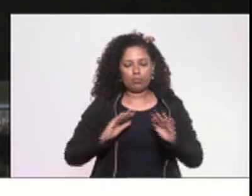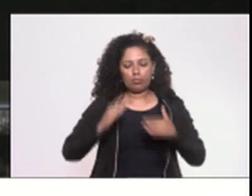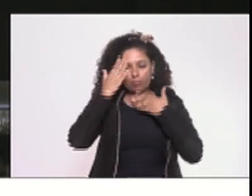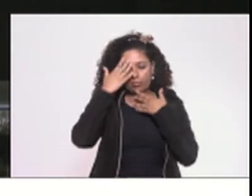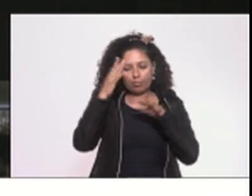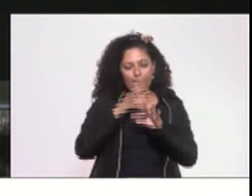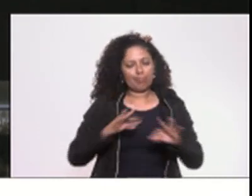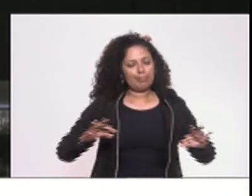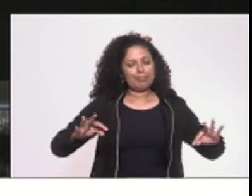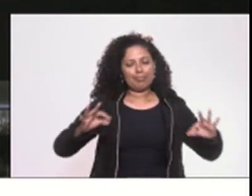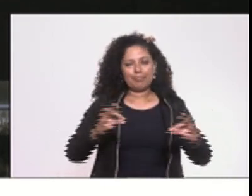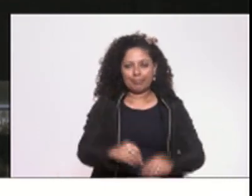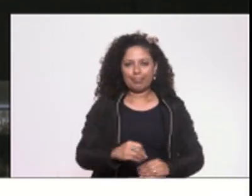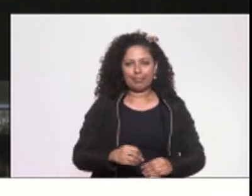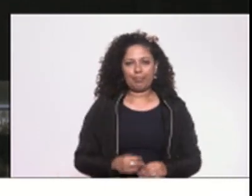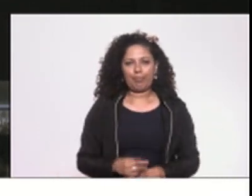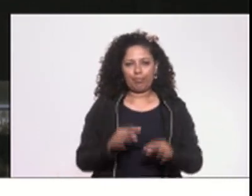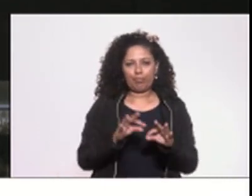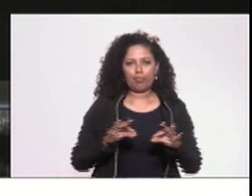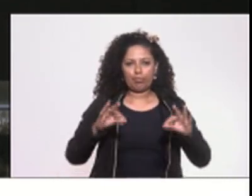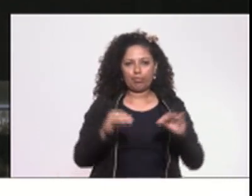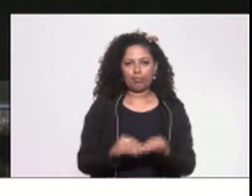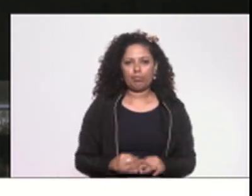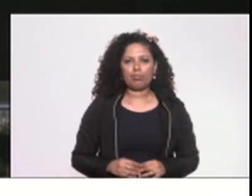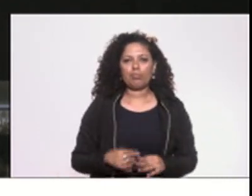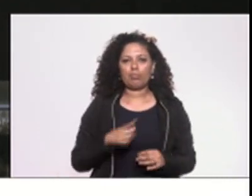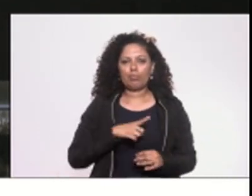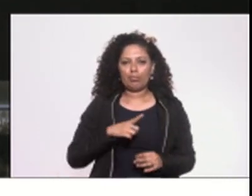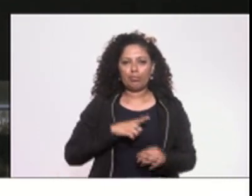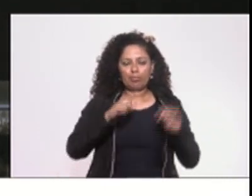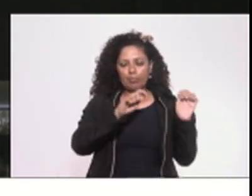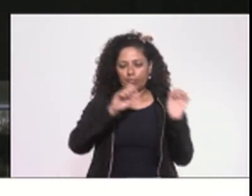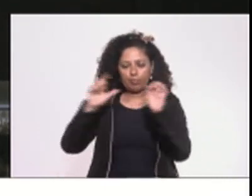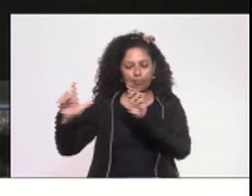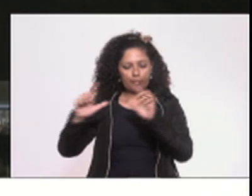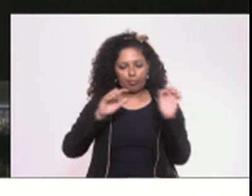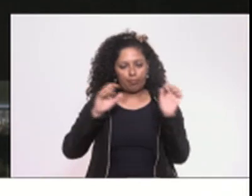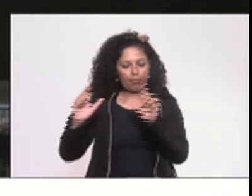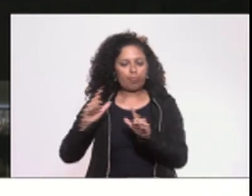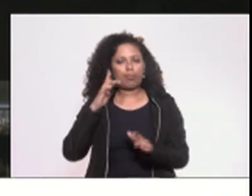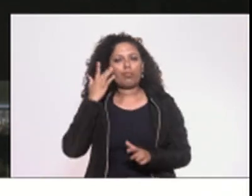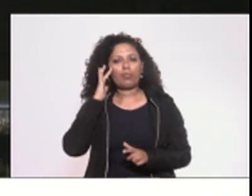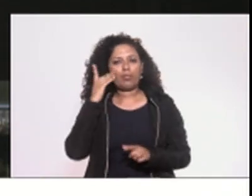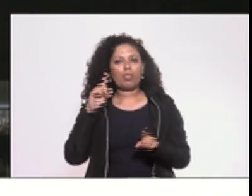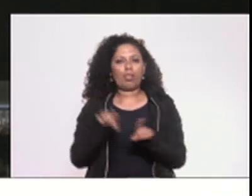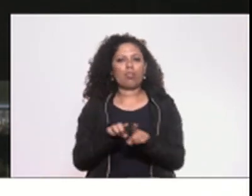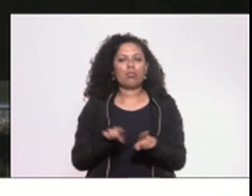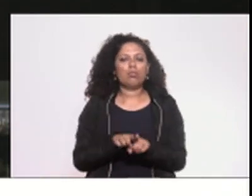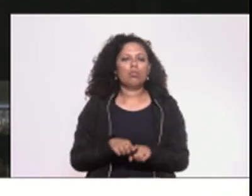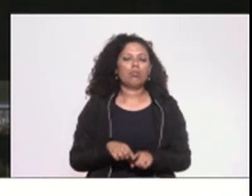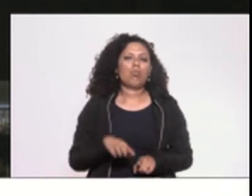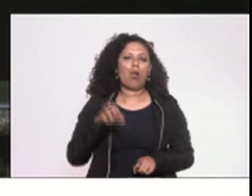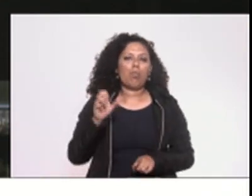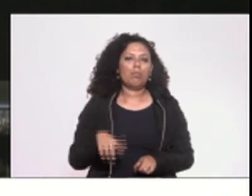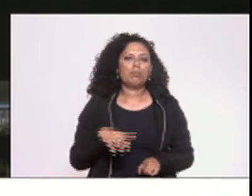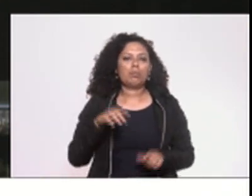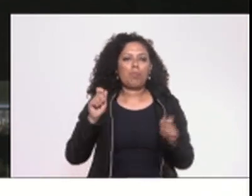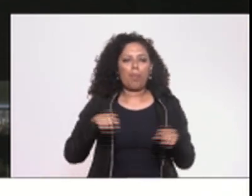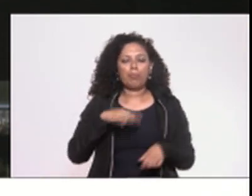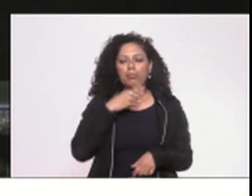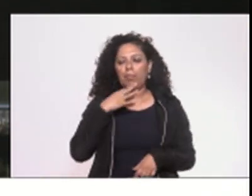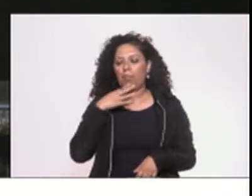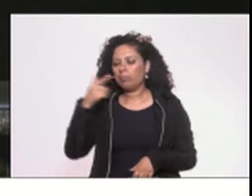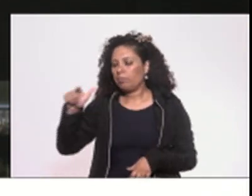de todos. Como eu disse, todos receberão as apresentações. Eu acho que é uma forma também da gente poder conhecer